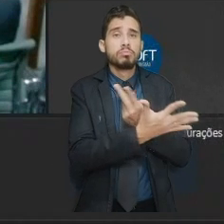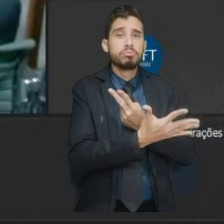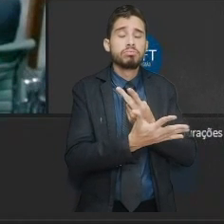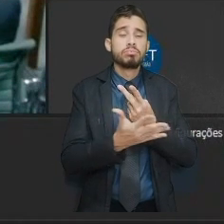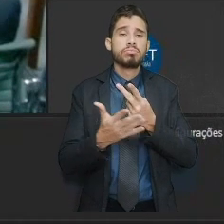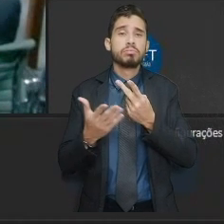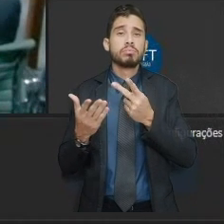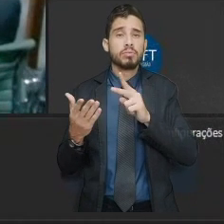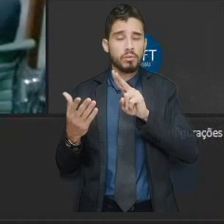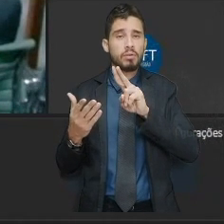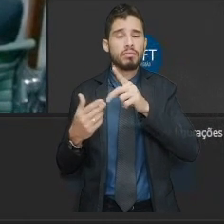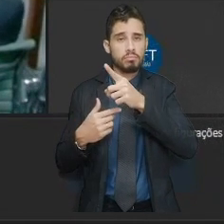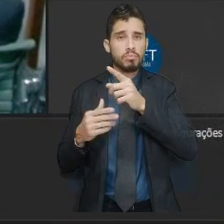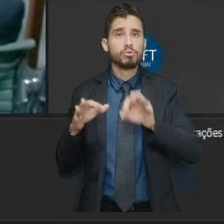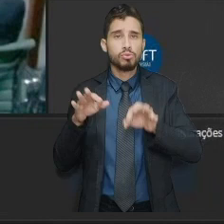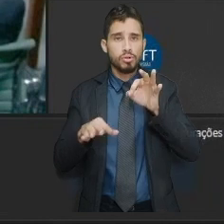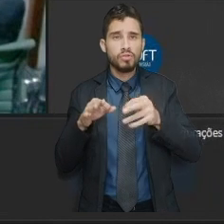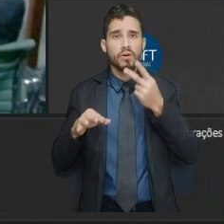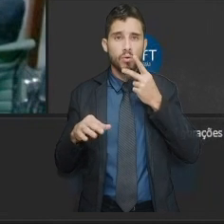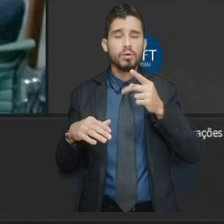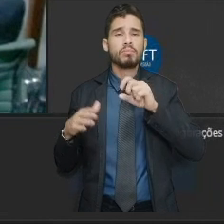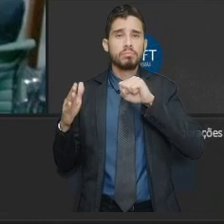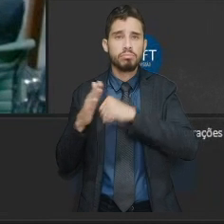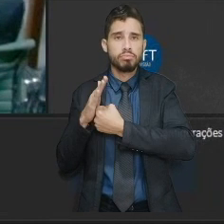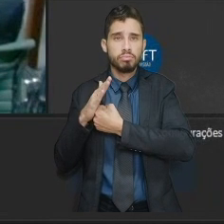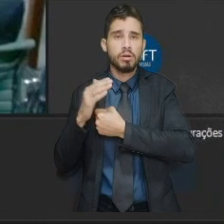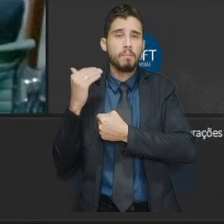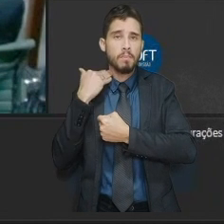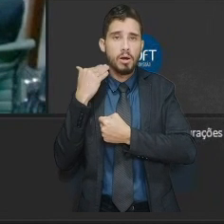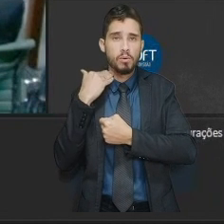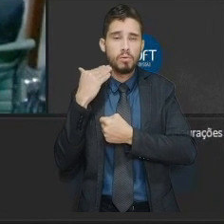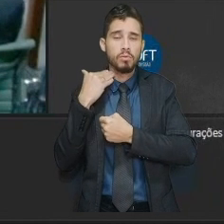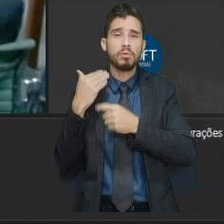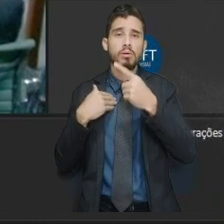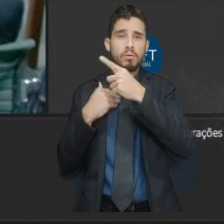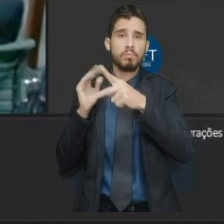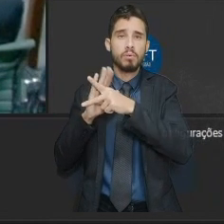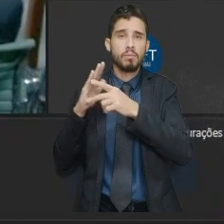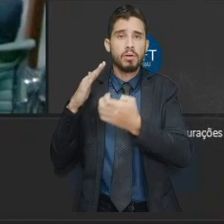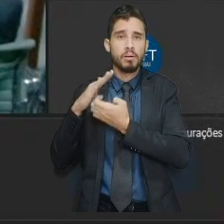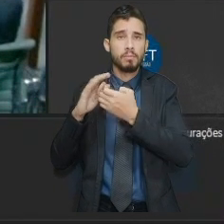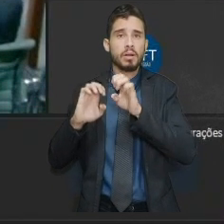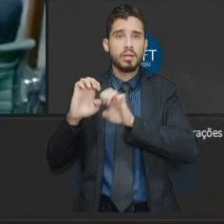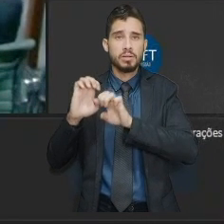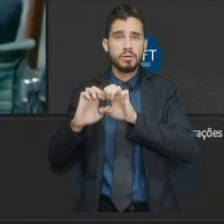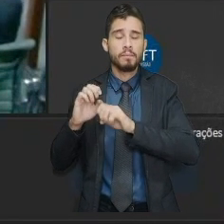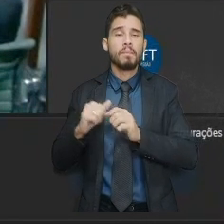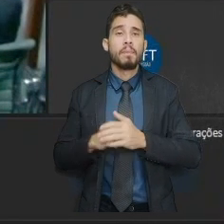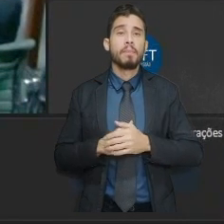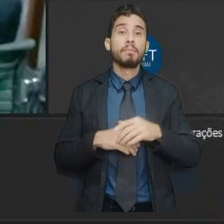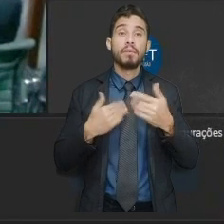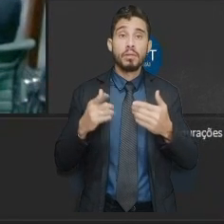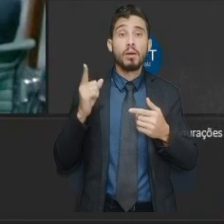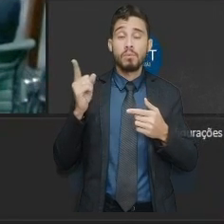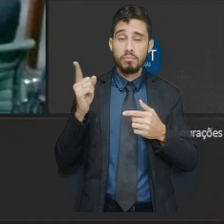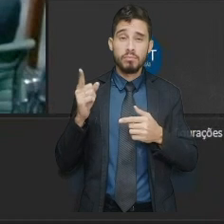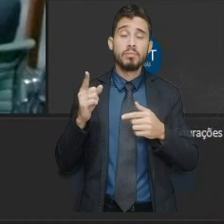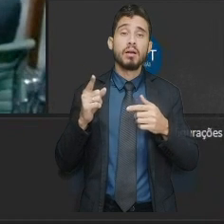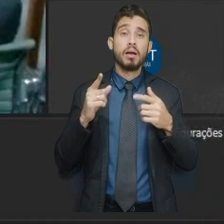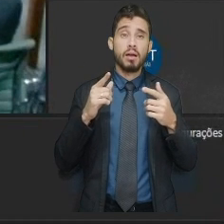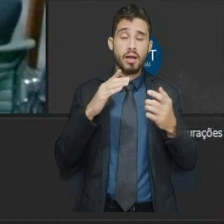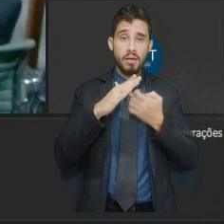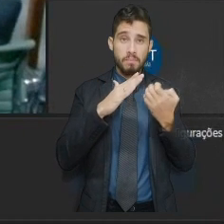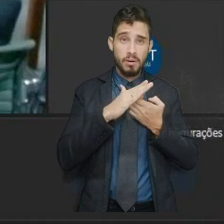considerável no funcionamento da empresa. Vale a pena mencionar aqui que a Idealismo não realiza operações